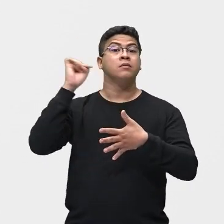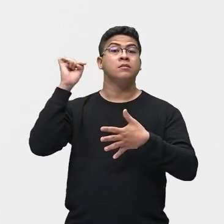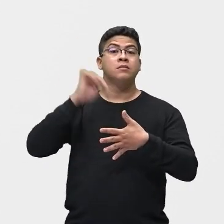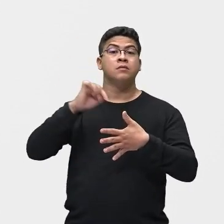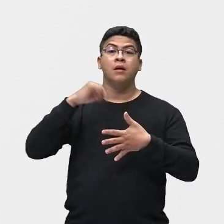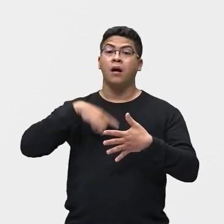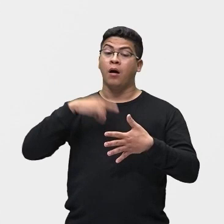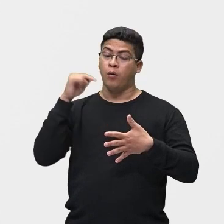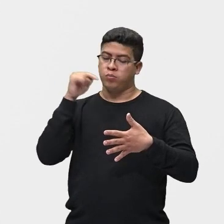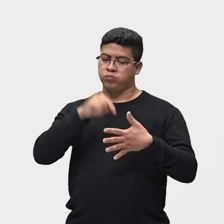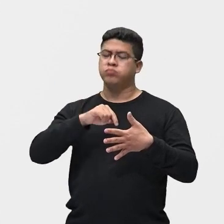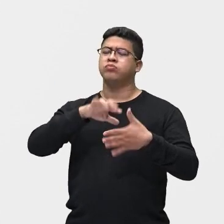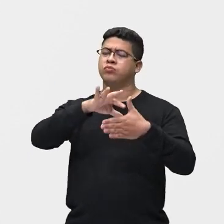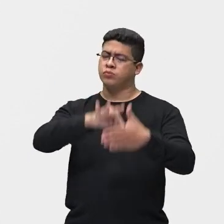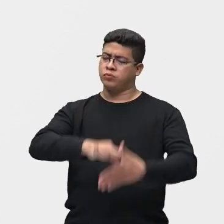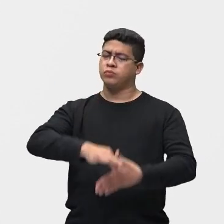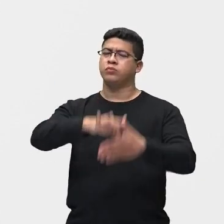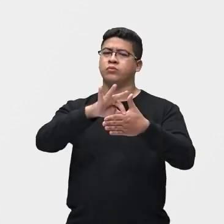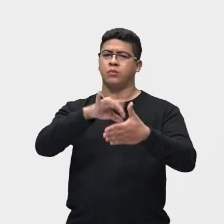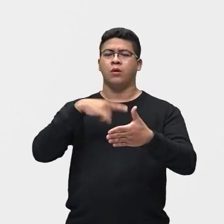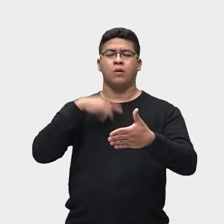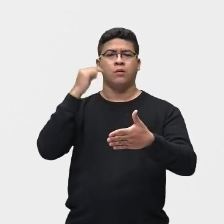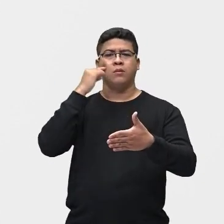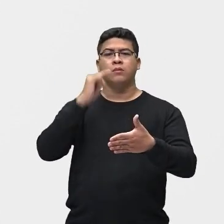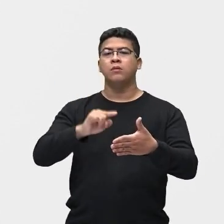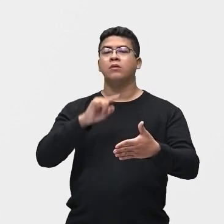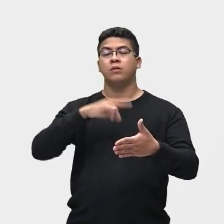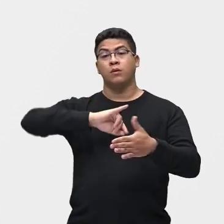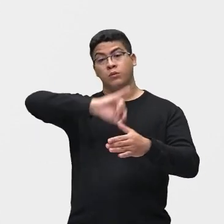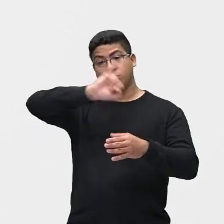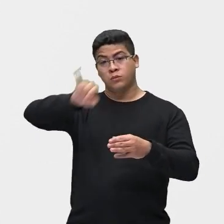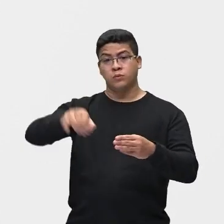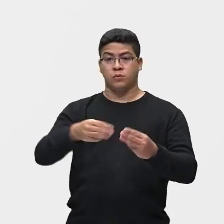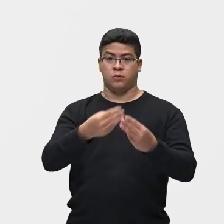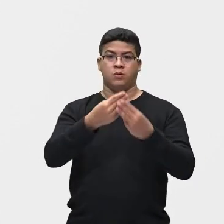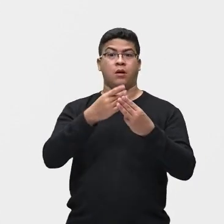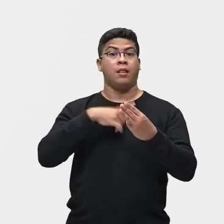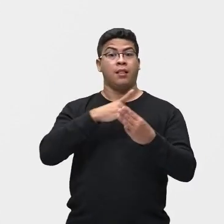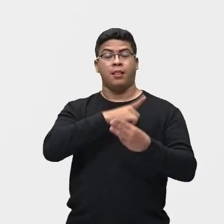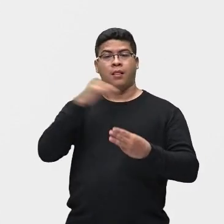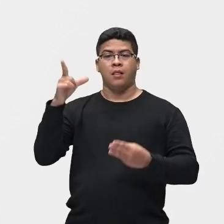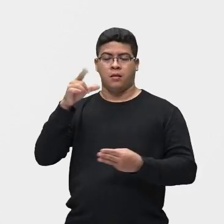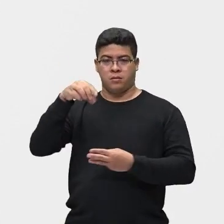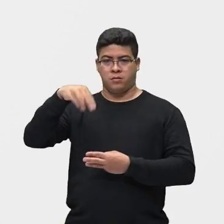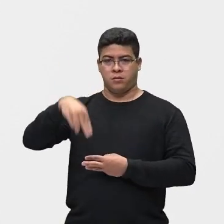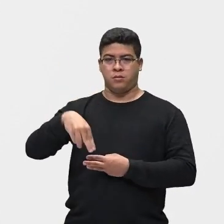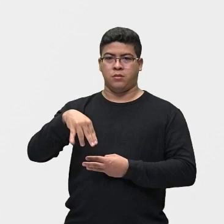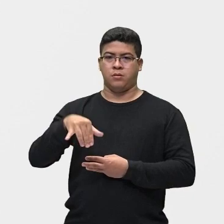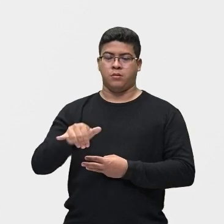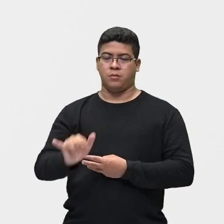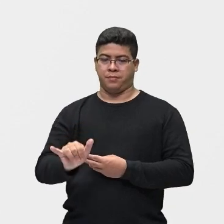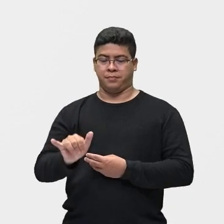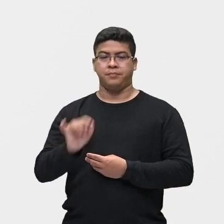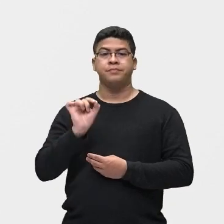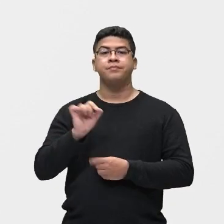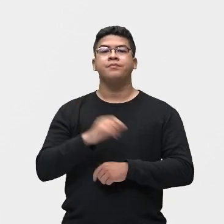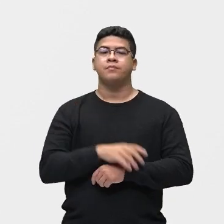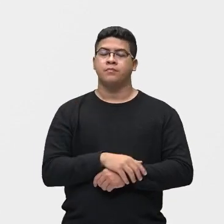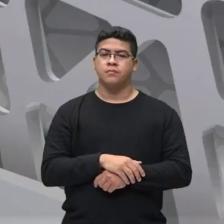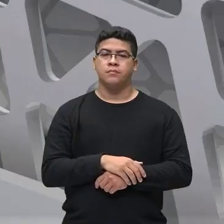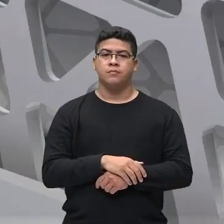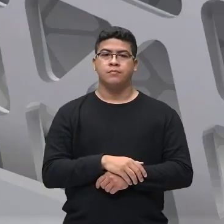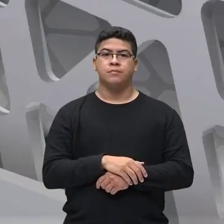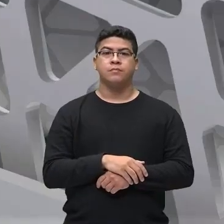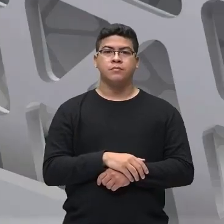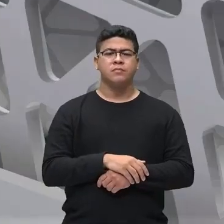como rabina pelo Seminário Teológico Judaico de Nova York. Ou seja, em outras palavras, ela foi,